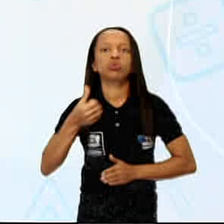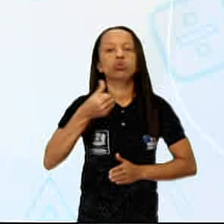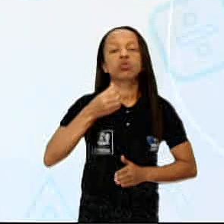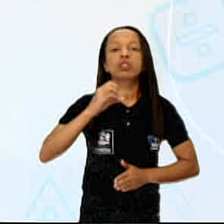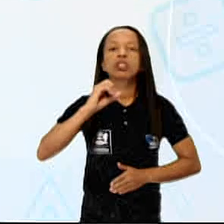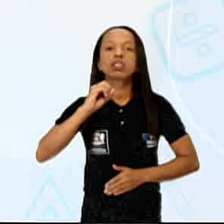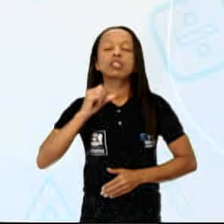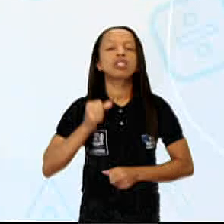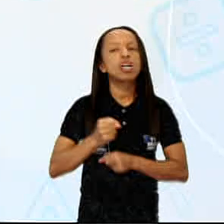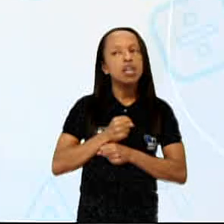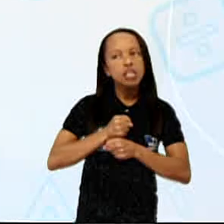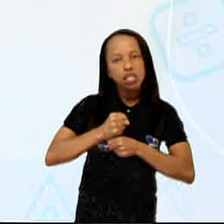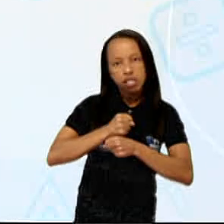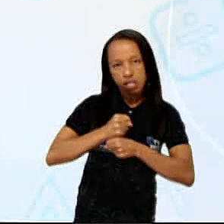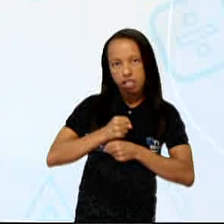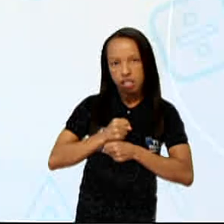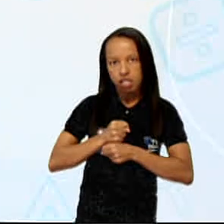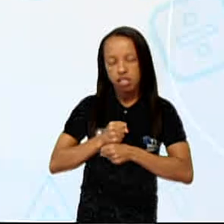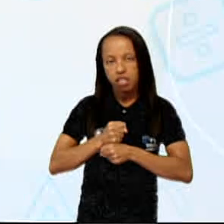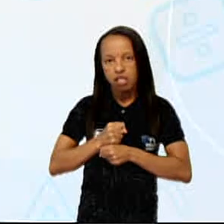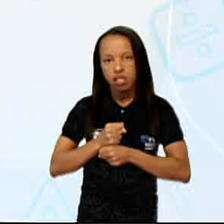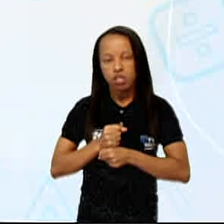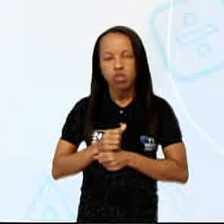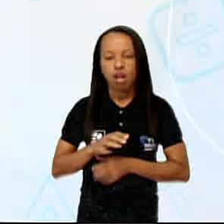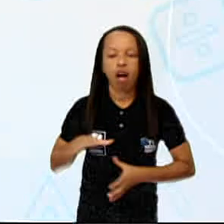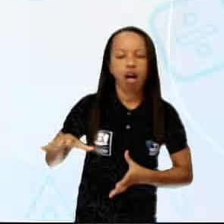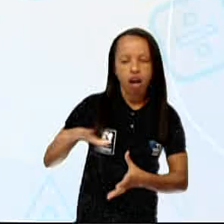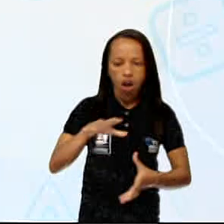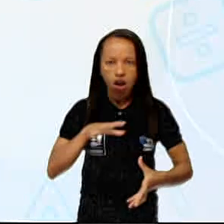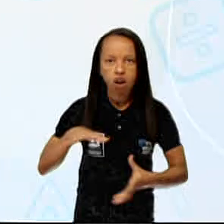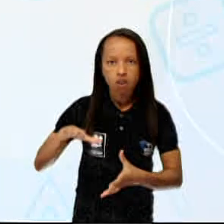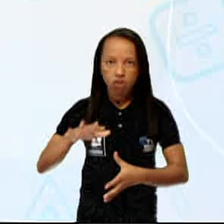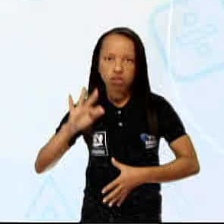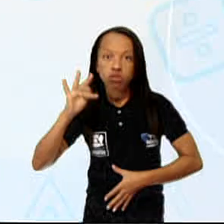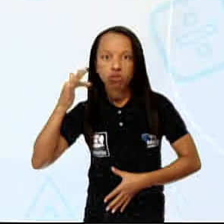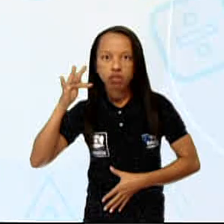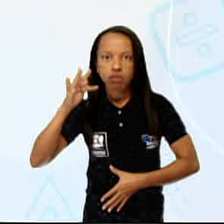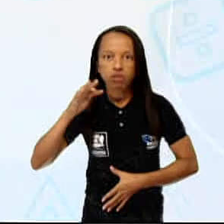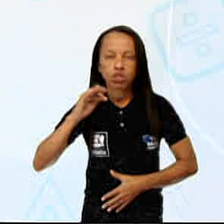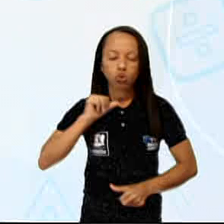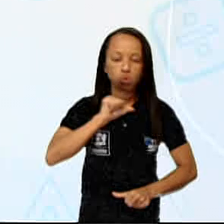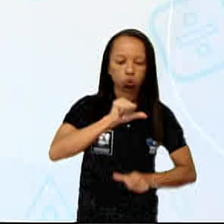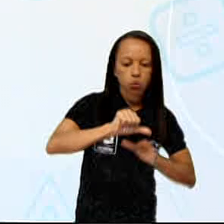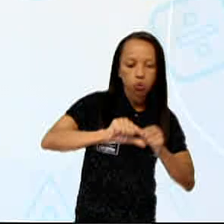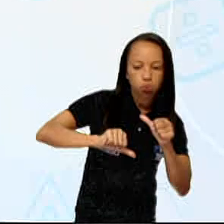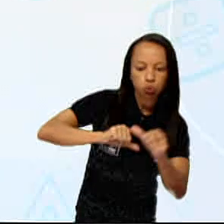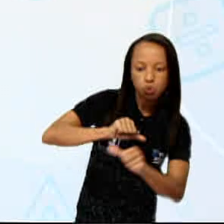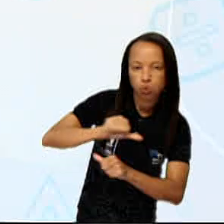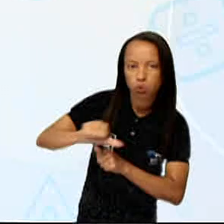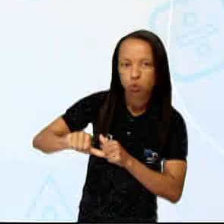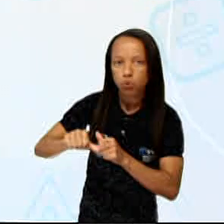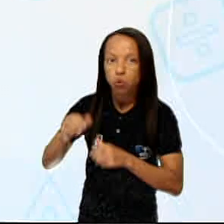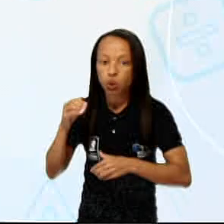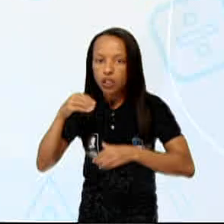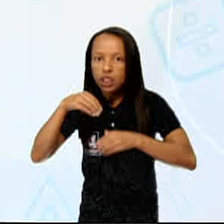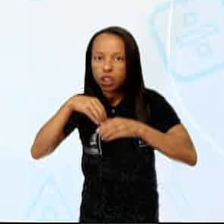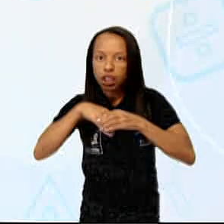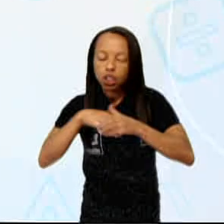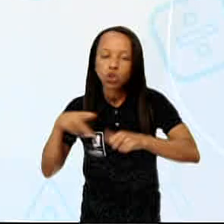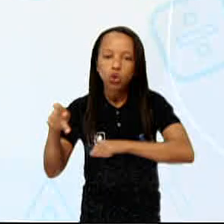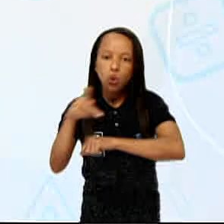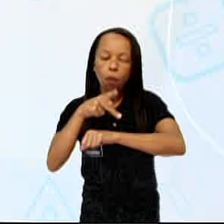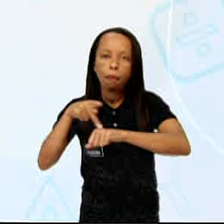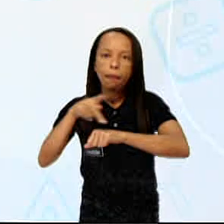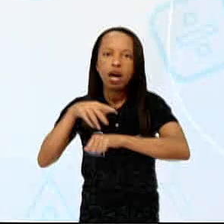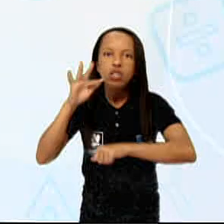que a Revolução Francesa foram transformações que aconteceram dentro de toda a França e que acabaram